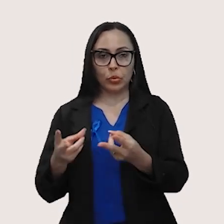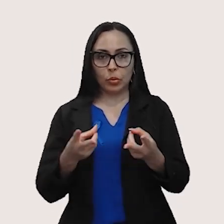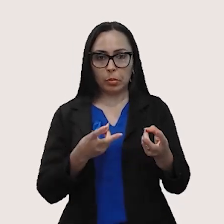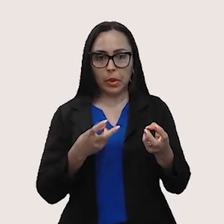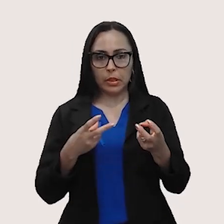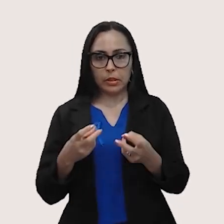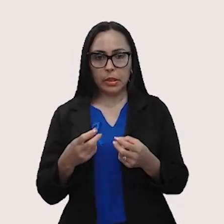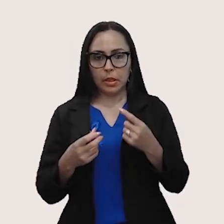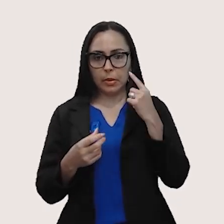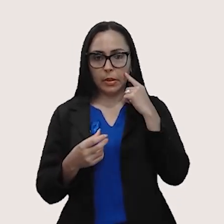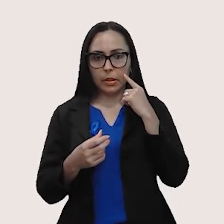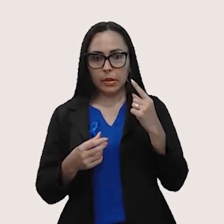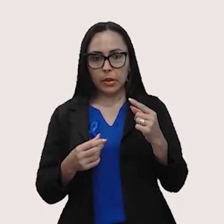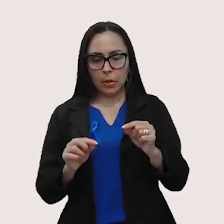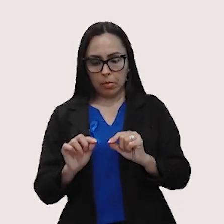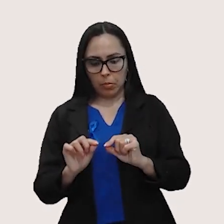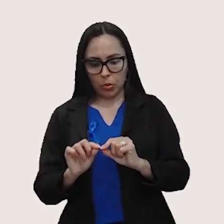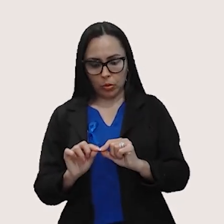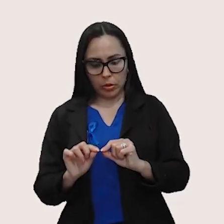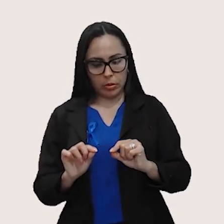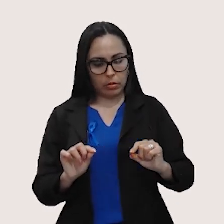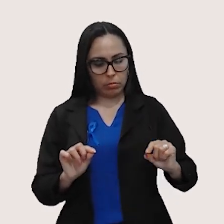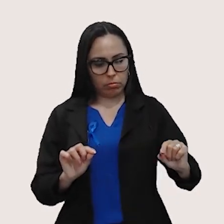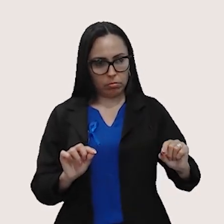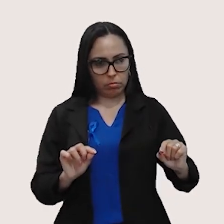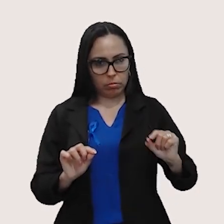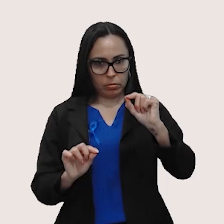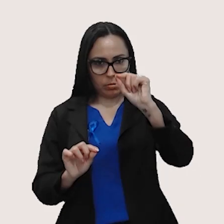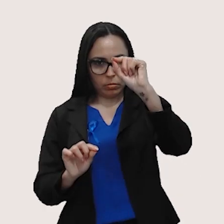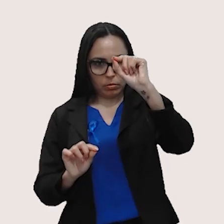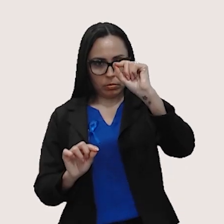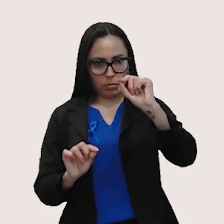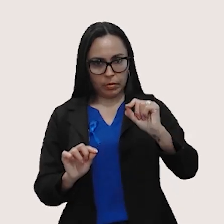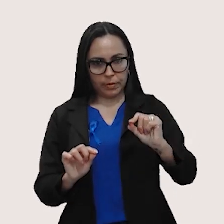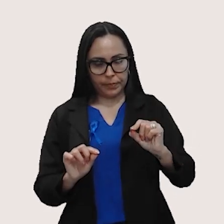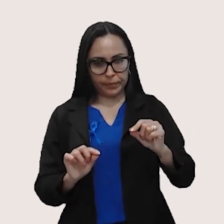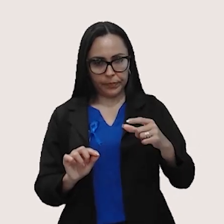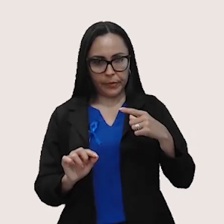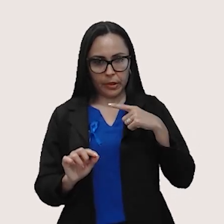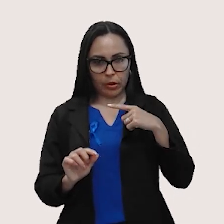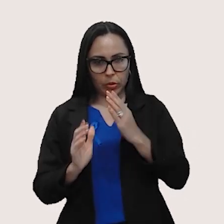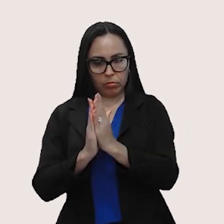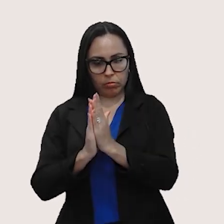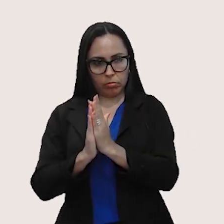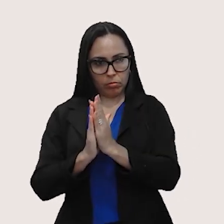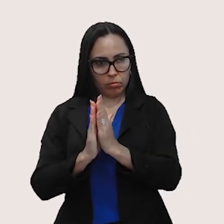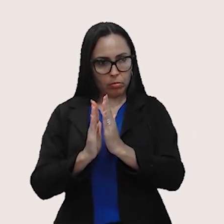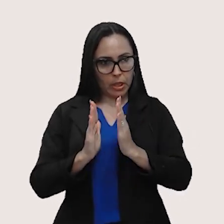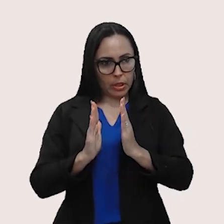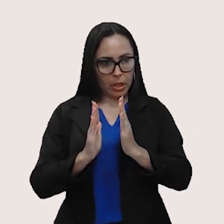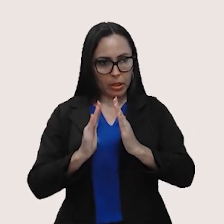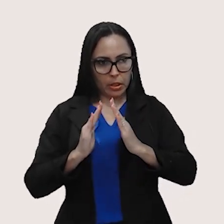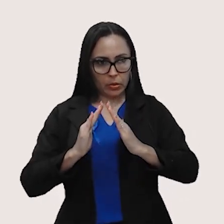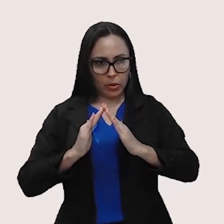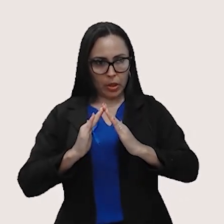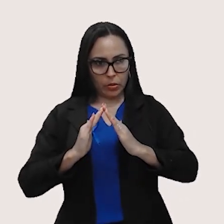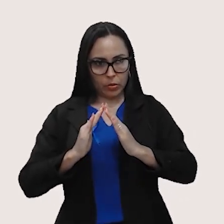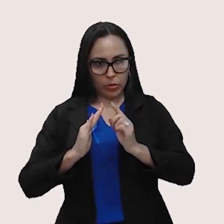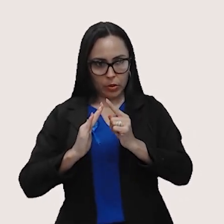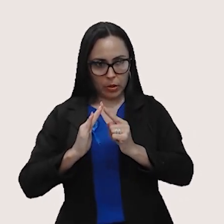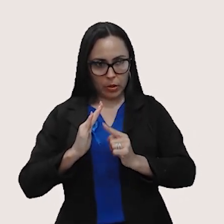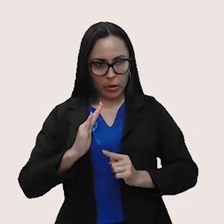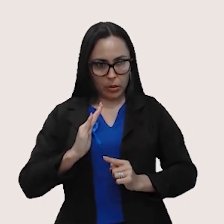aqui até esse vértice eu tenho metade do lado, não é isso? Aqui eu vou ter